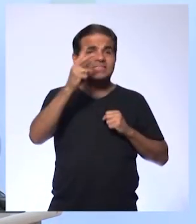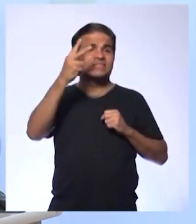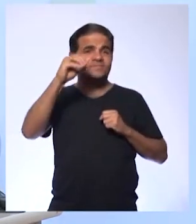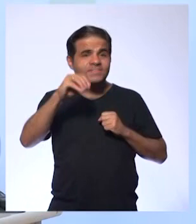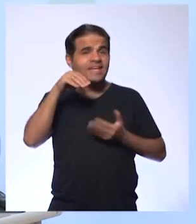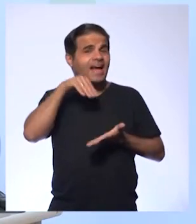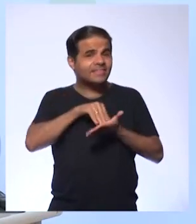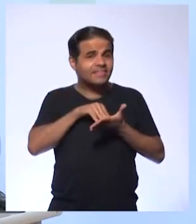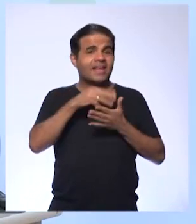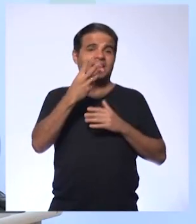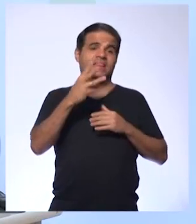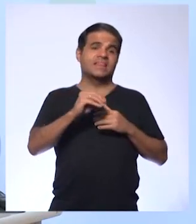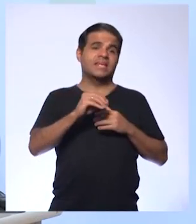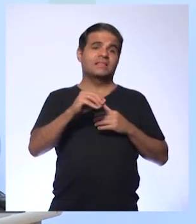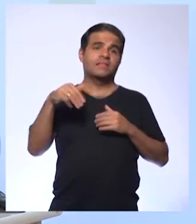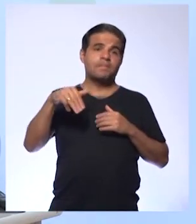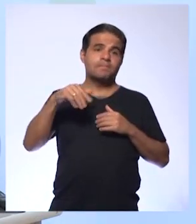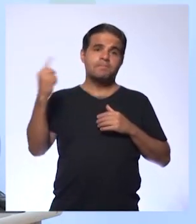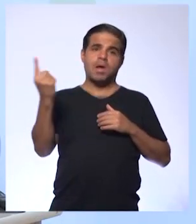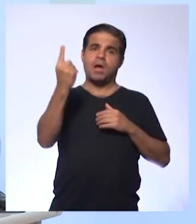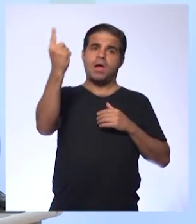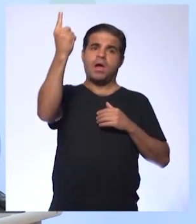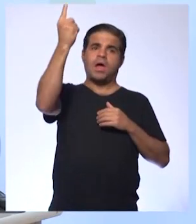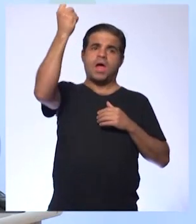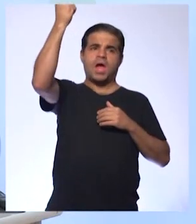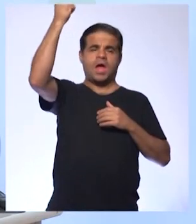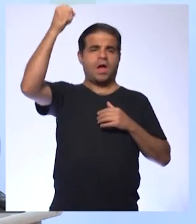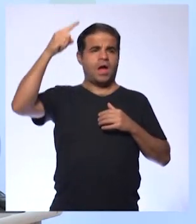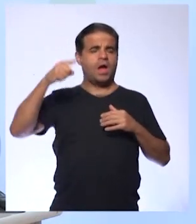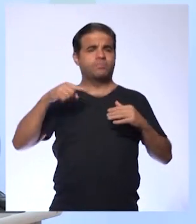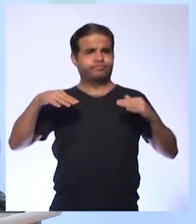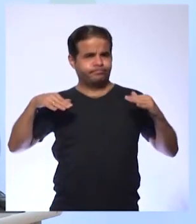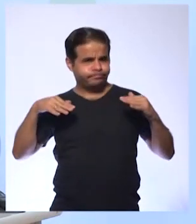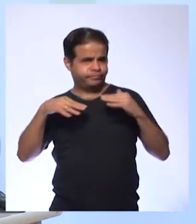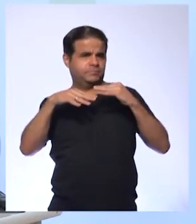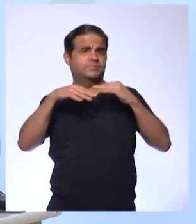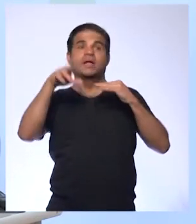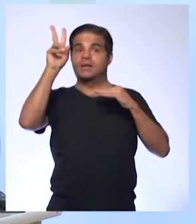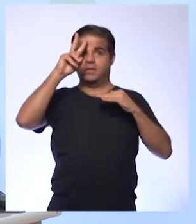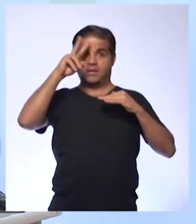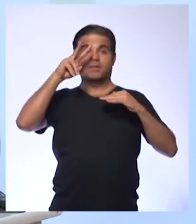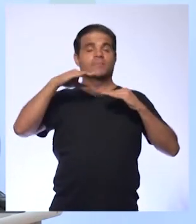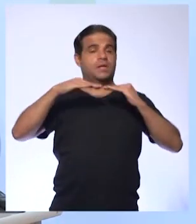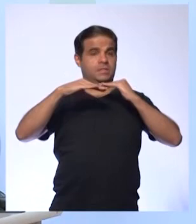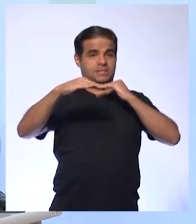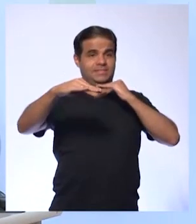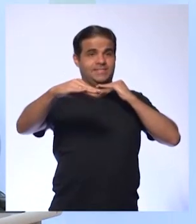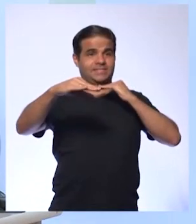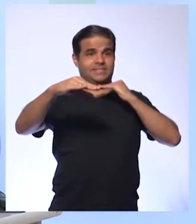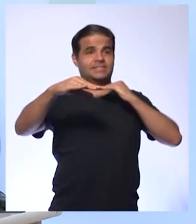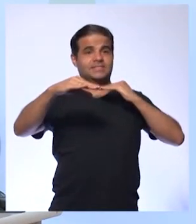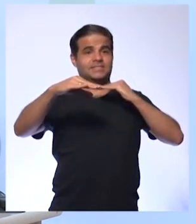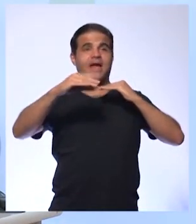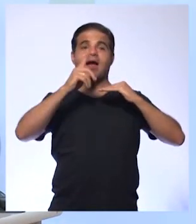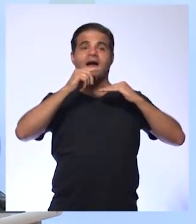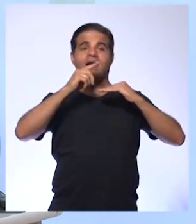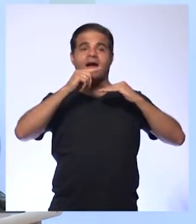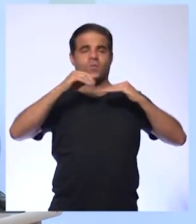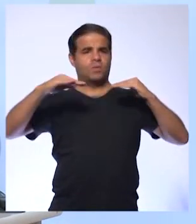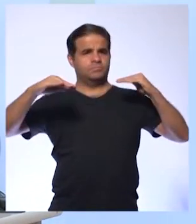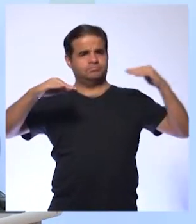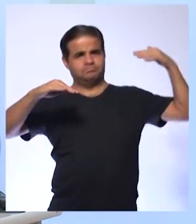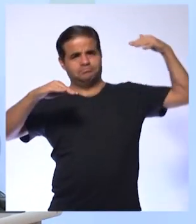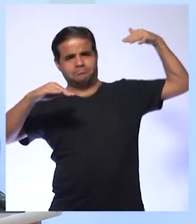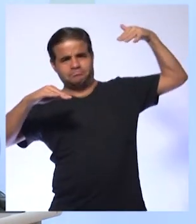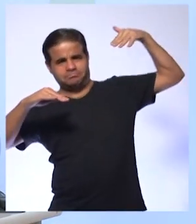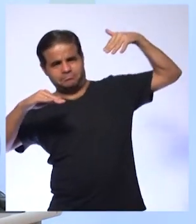20, até 30 metros, né, colidem com a plataforma continental, porque tem que lembrar que a plataforma é desse sentido. Então, quando a água vem, ela